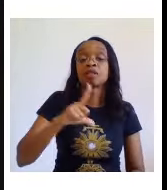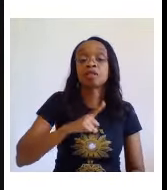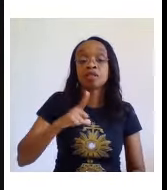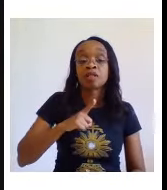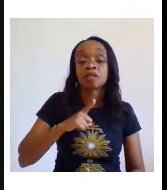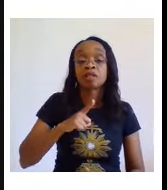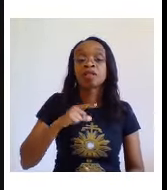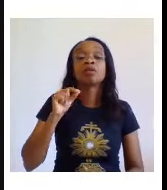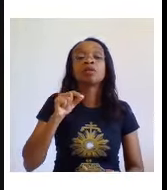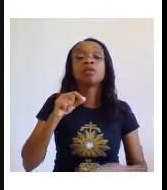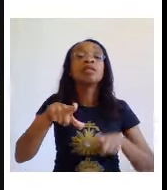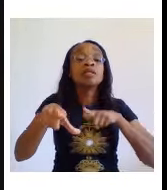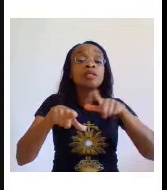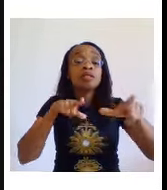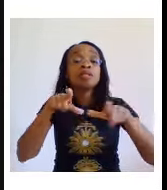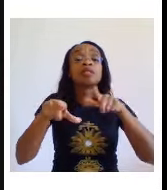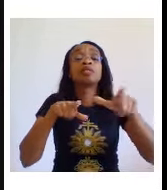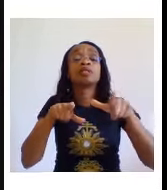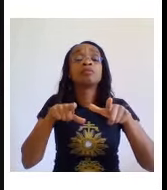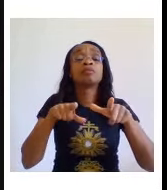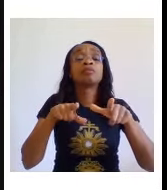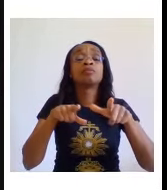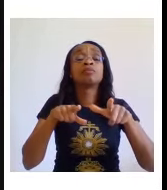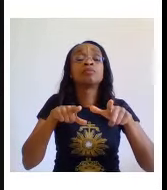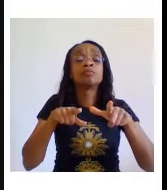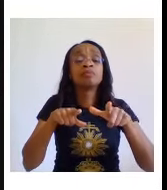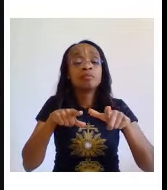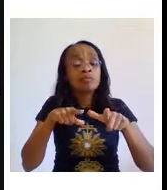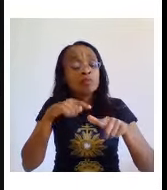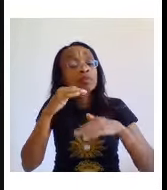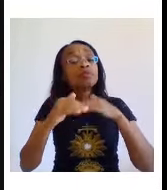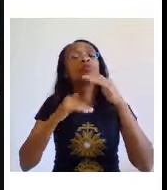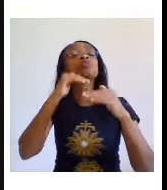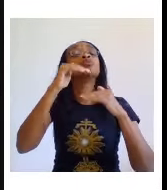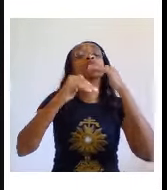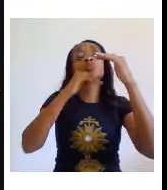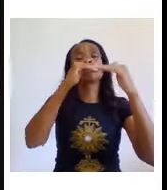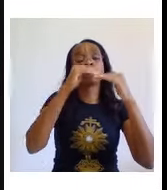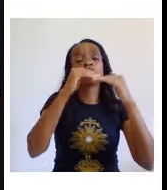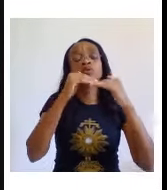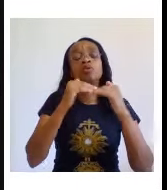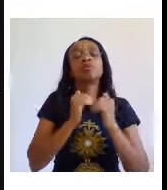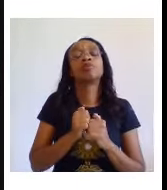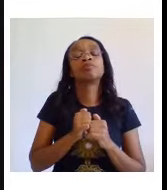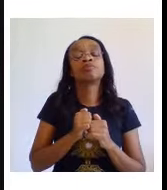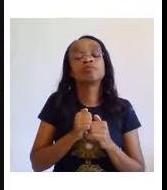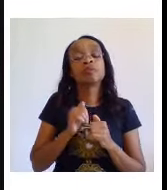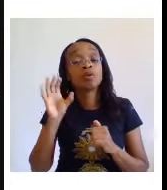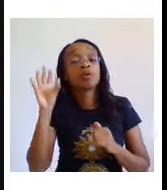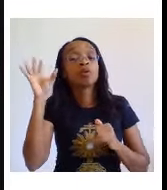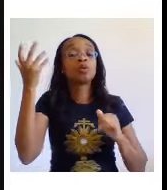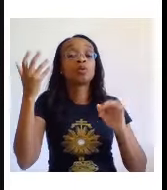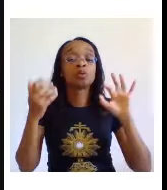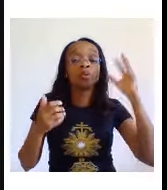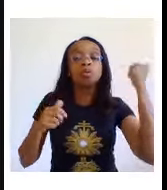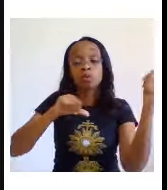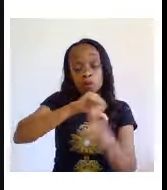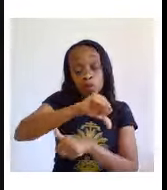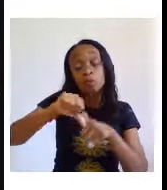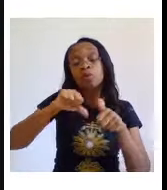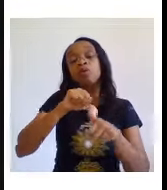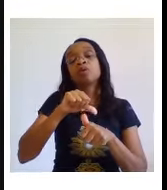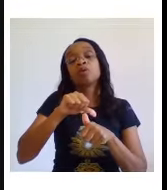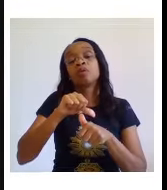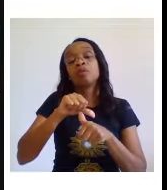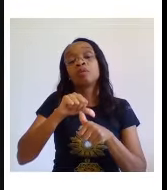trabalhos depois dessa palestra, né? Ligados a esses problemas que a gente acabou de presenciar, né? Então, a